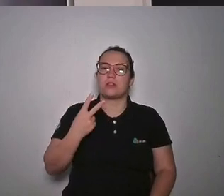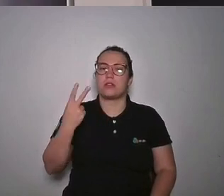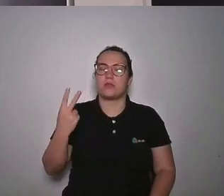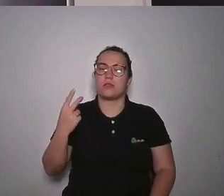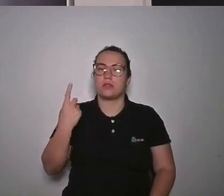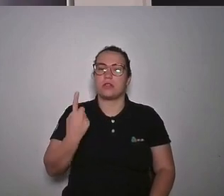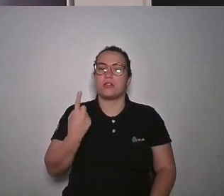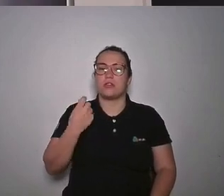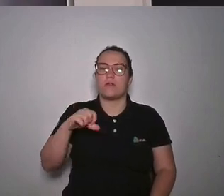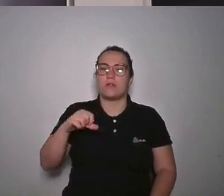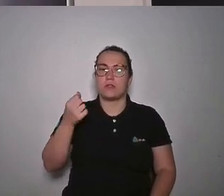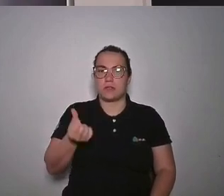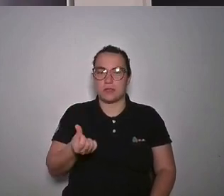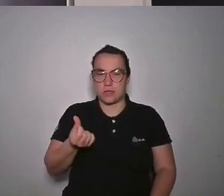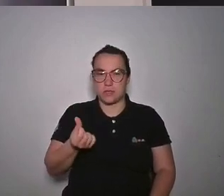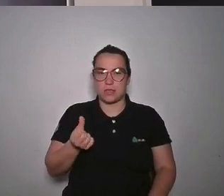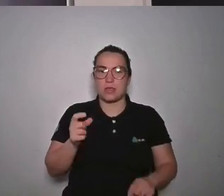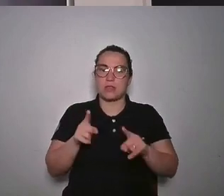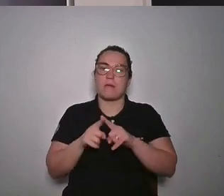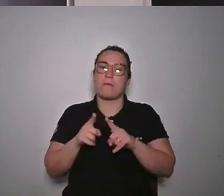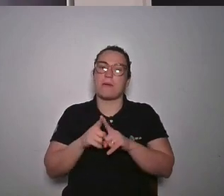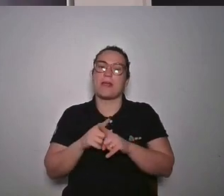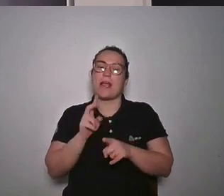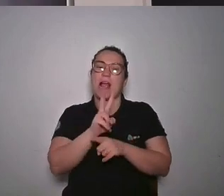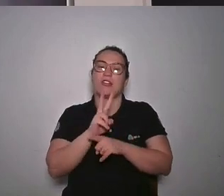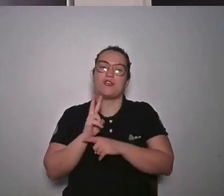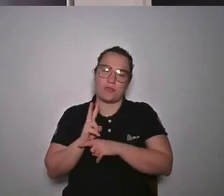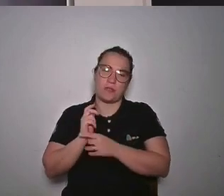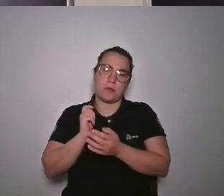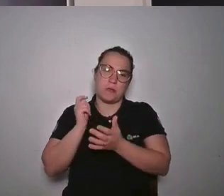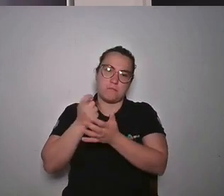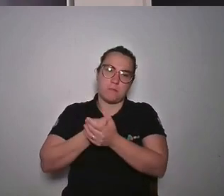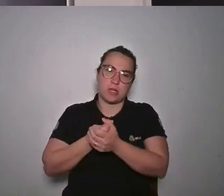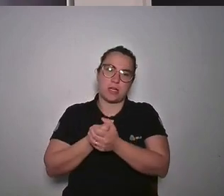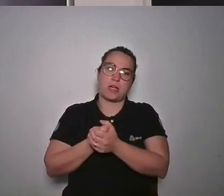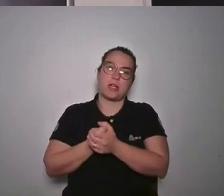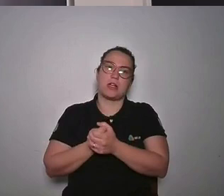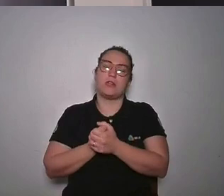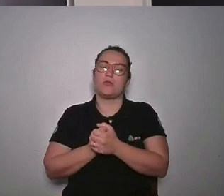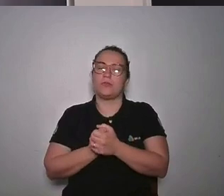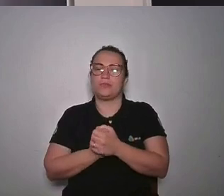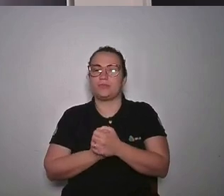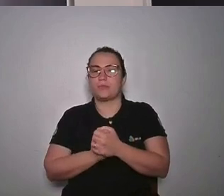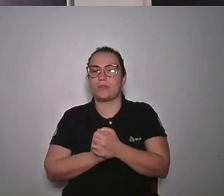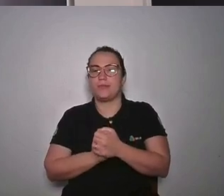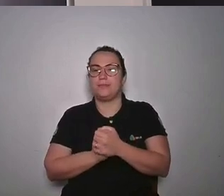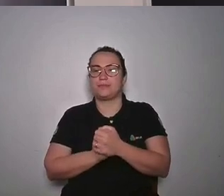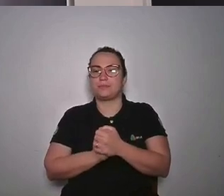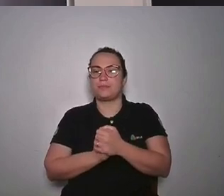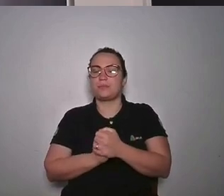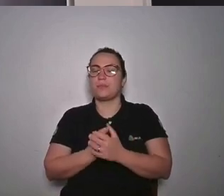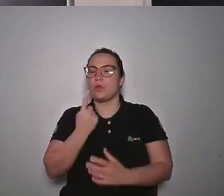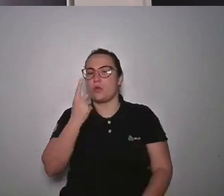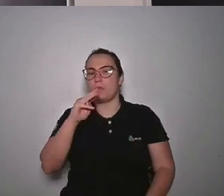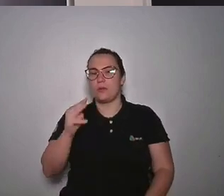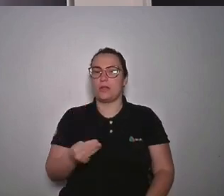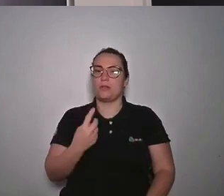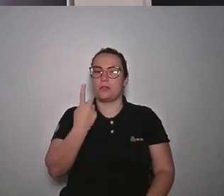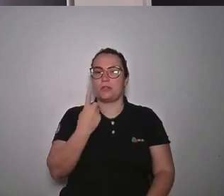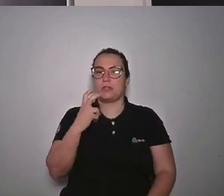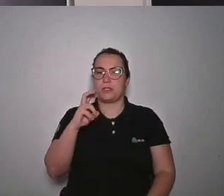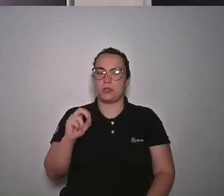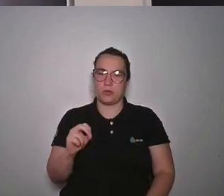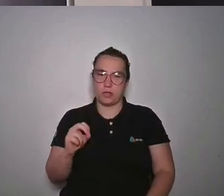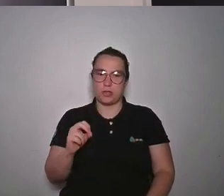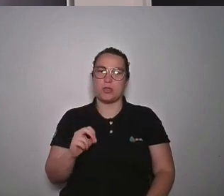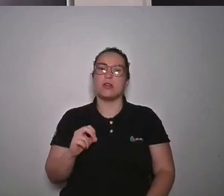71.772.196. E a amortização da dívida, pagando-se as dívidas que tem, as operações de crédito, 1.150.000, porque as operações